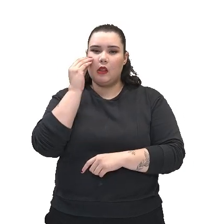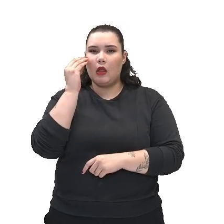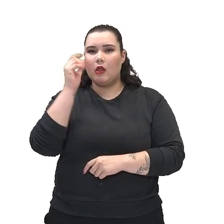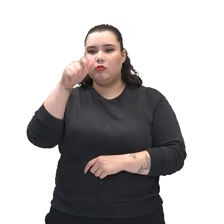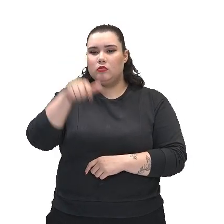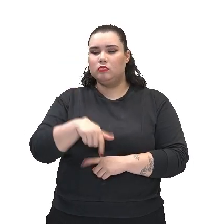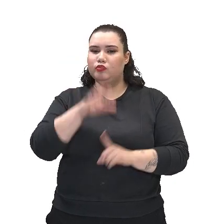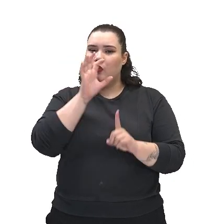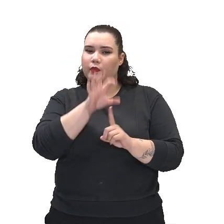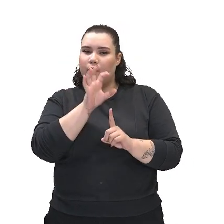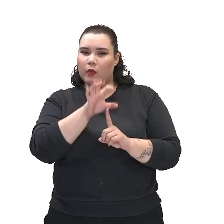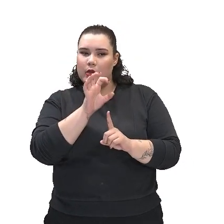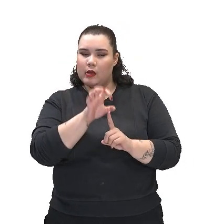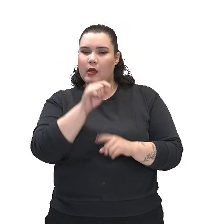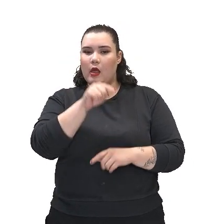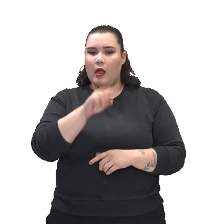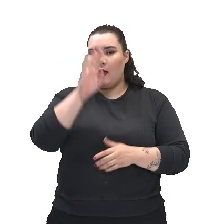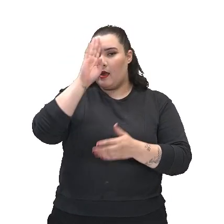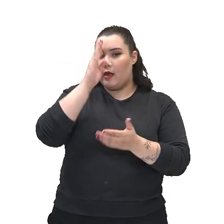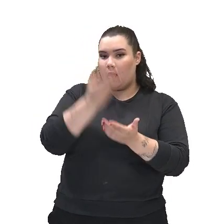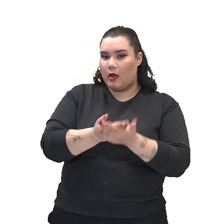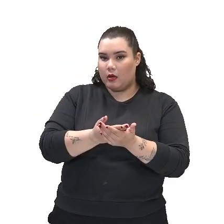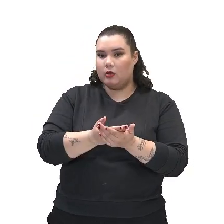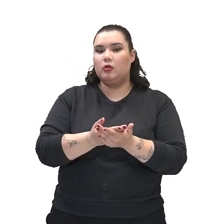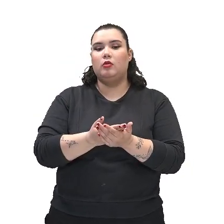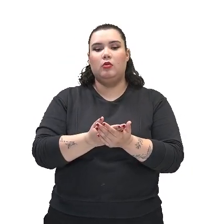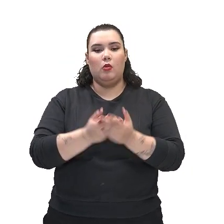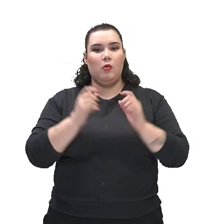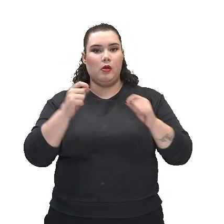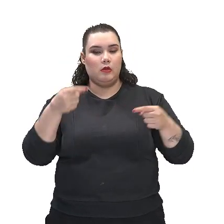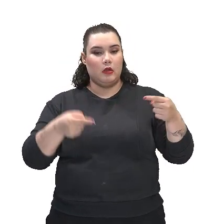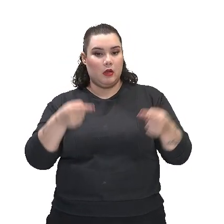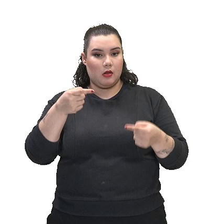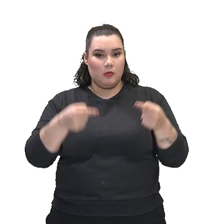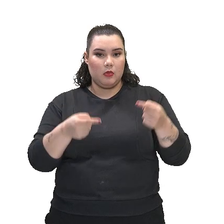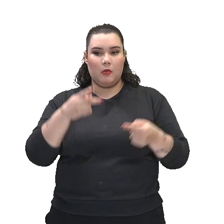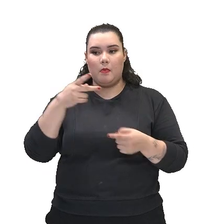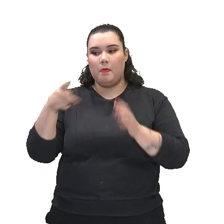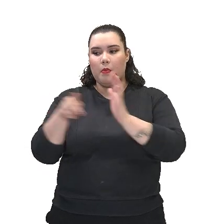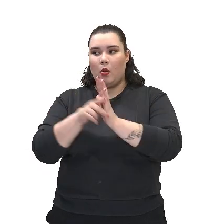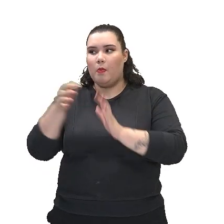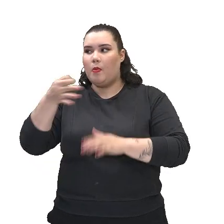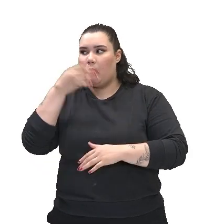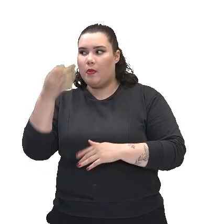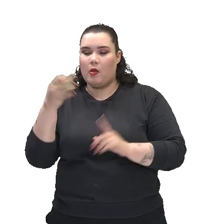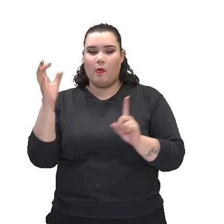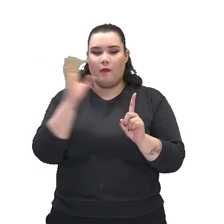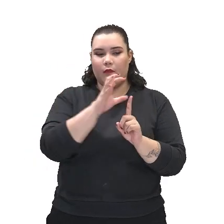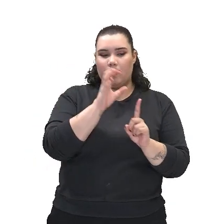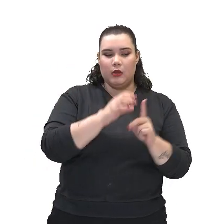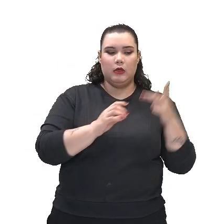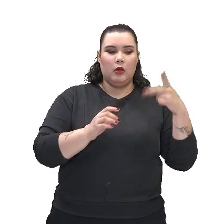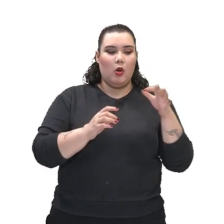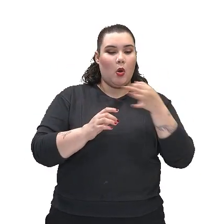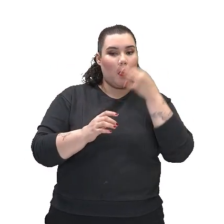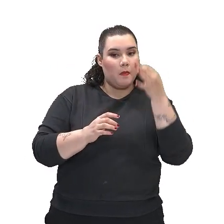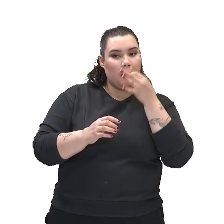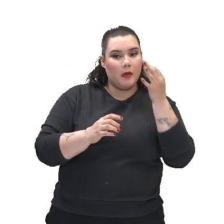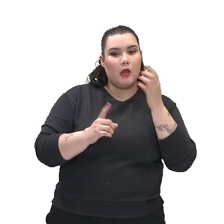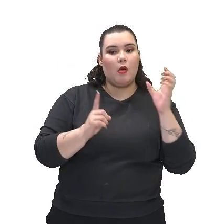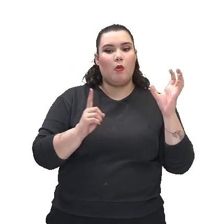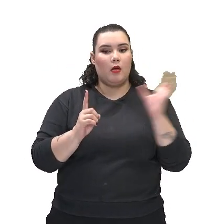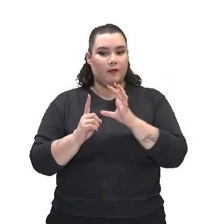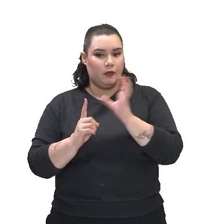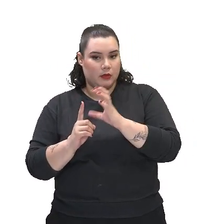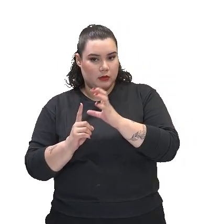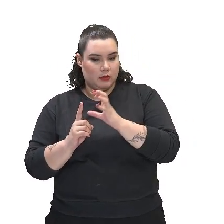o interlocutor, os interlocutores com quem se está debatendo sobre a validade da opinião defendida. Por conta disso,